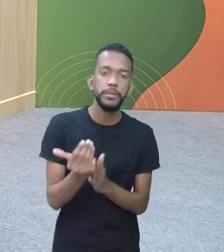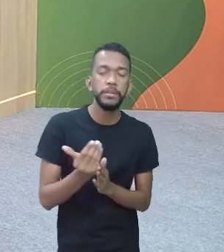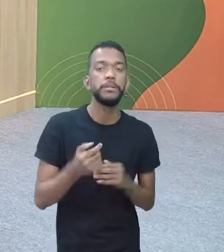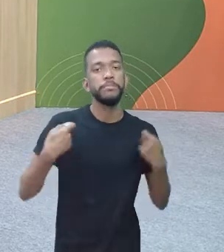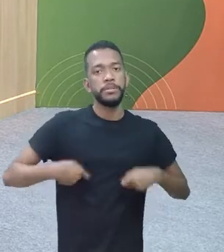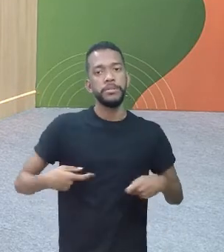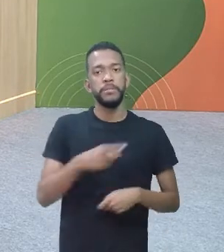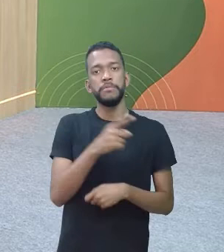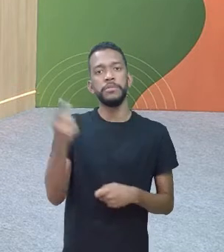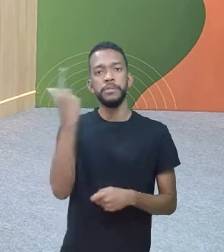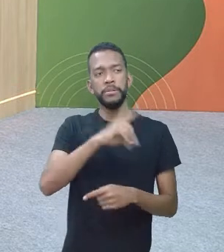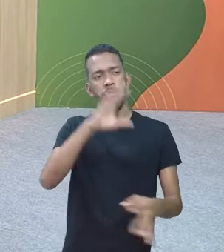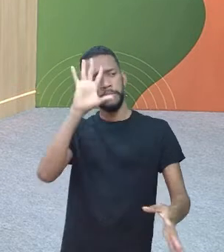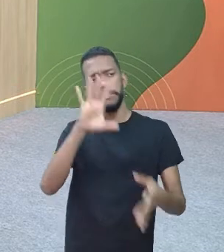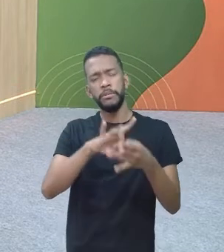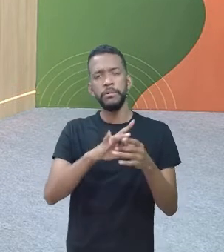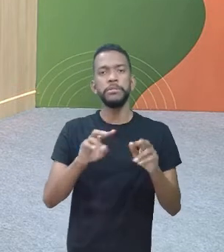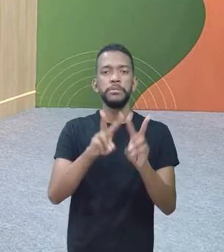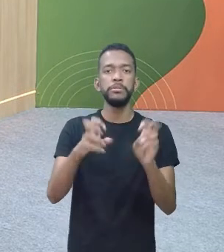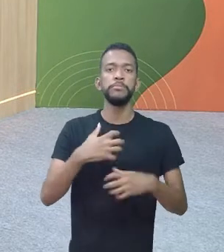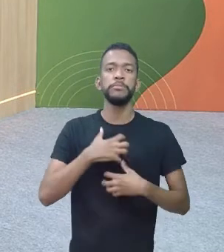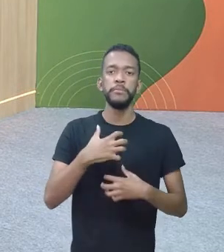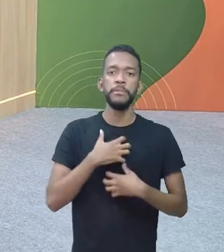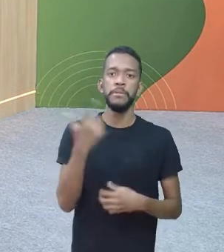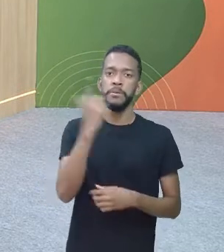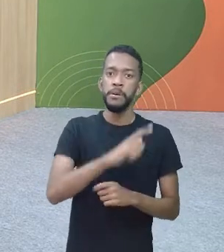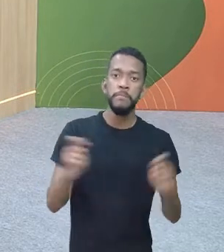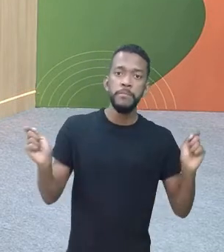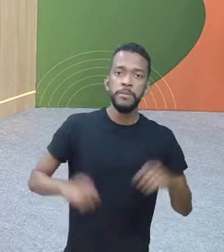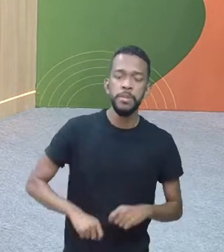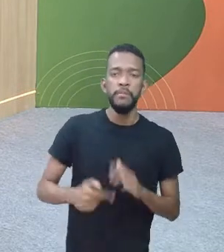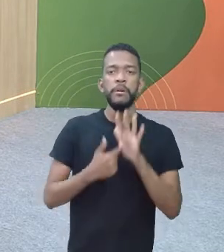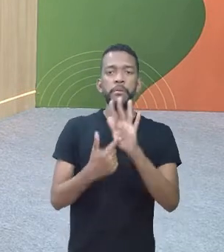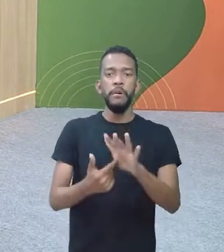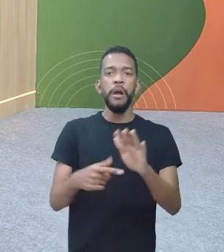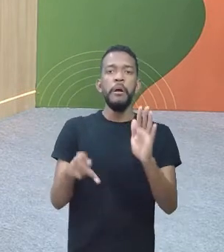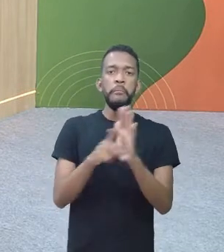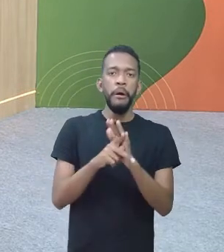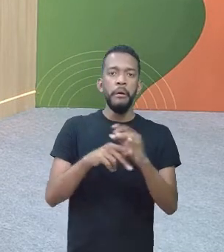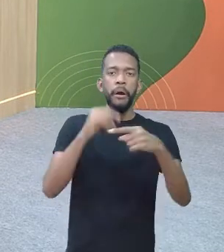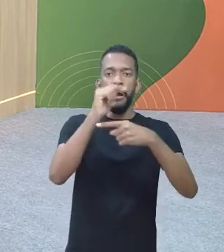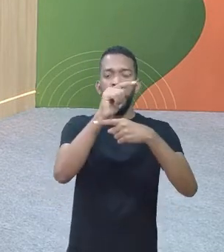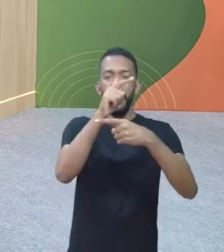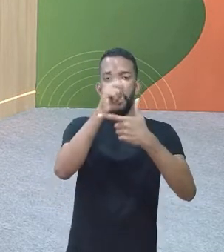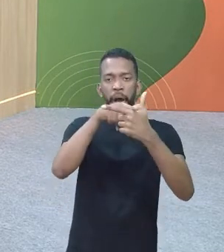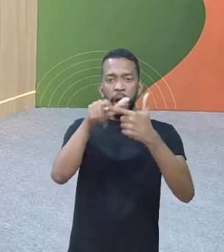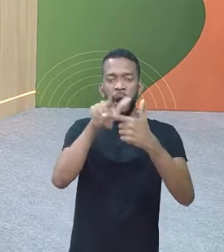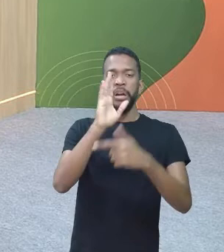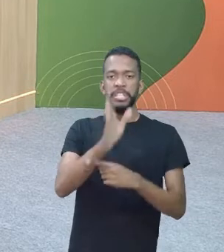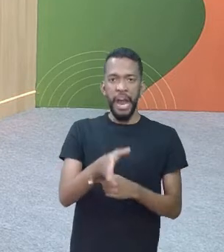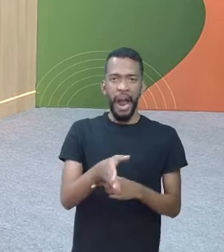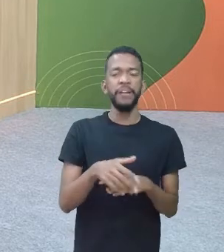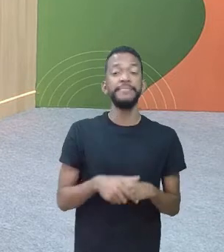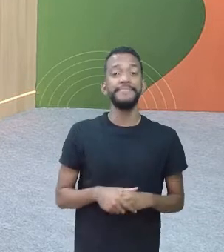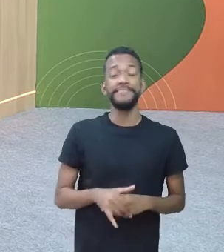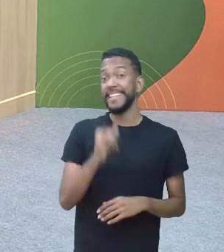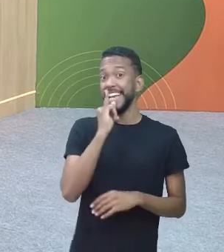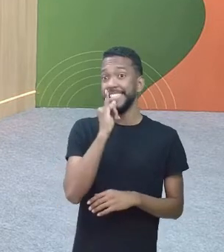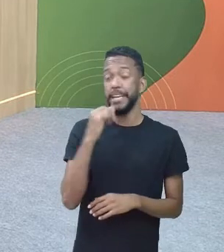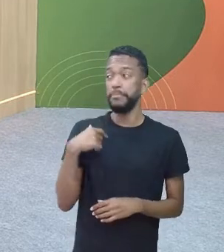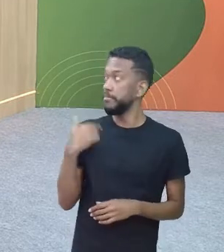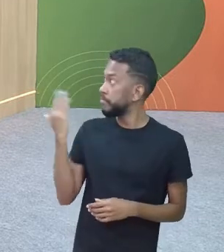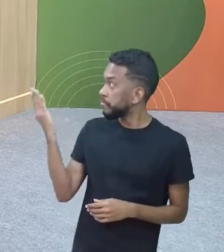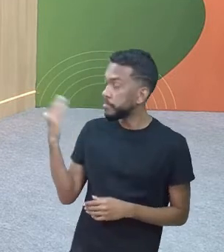você associe essa maneira possível de representar uma divisão. Então aqui eu estou mostrando uma